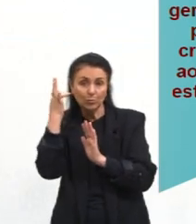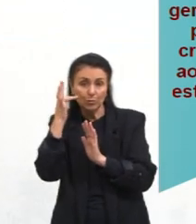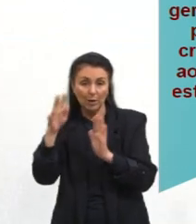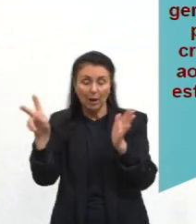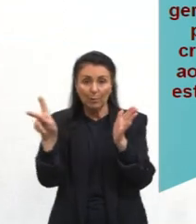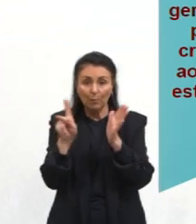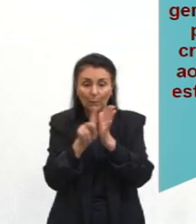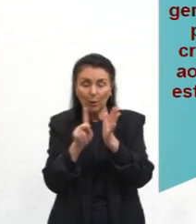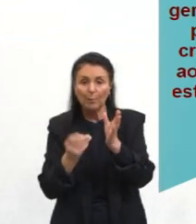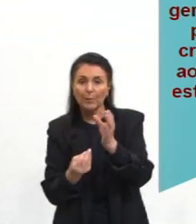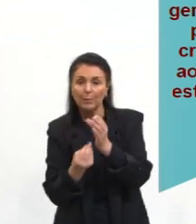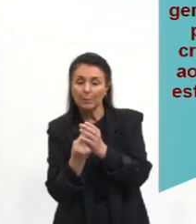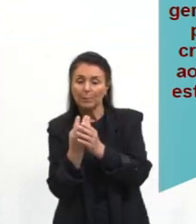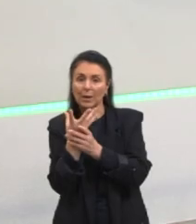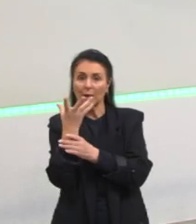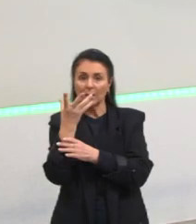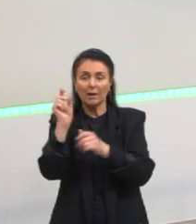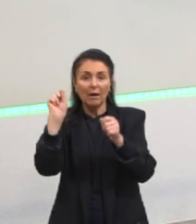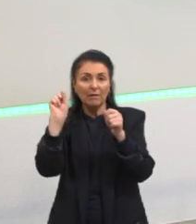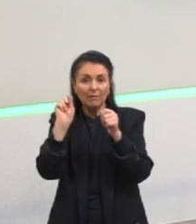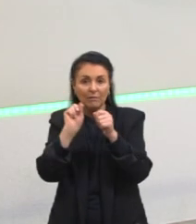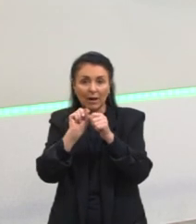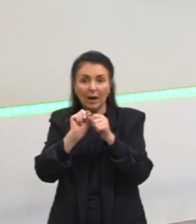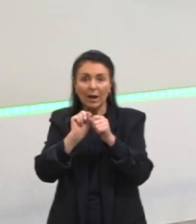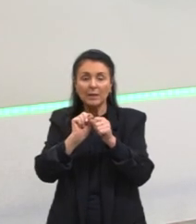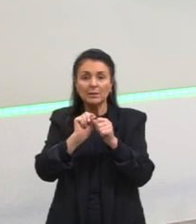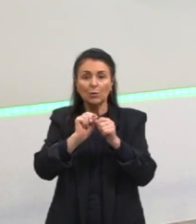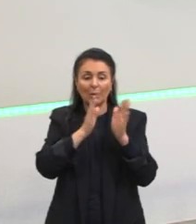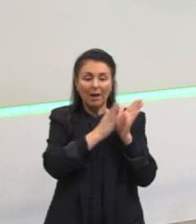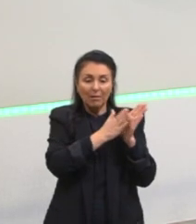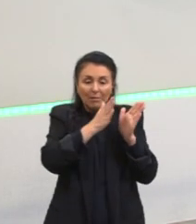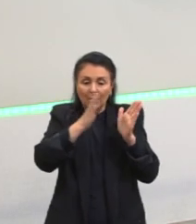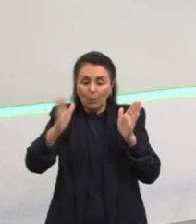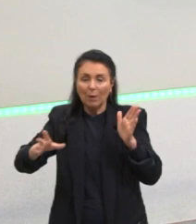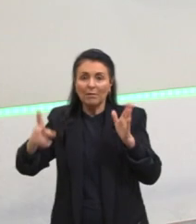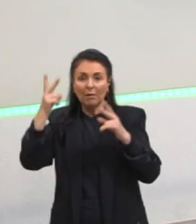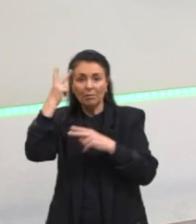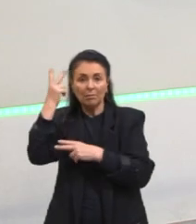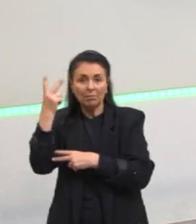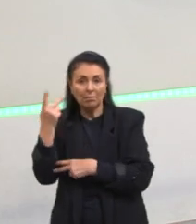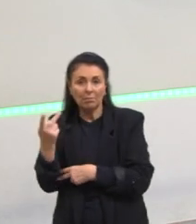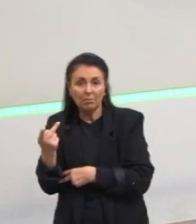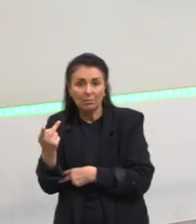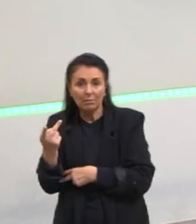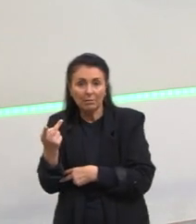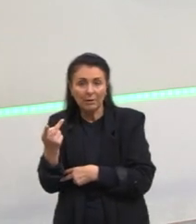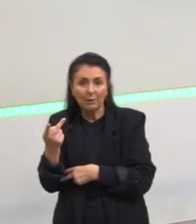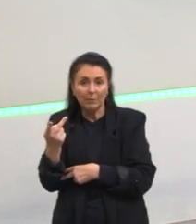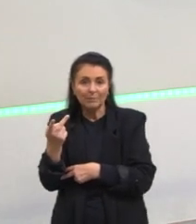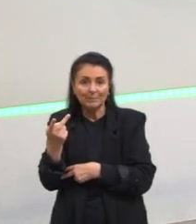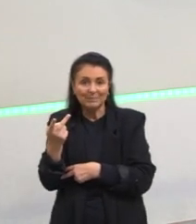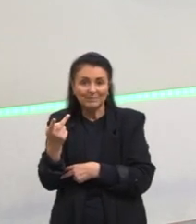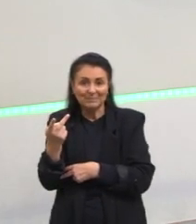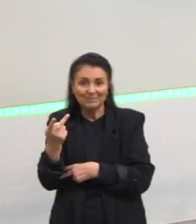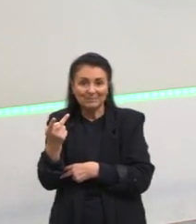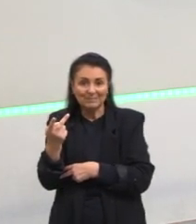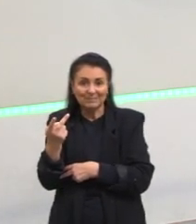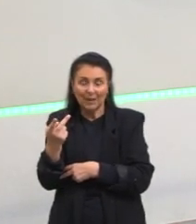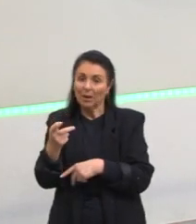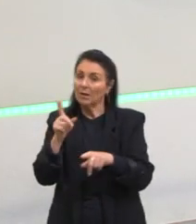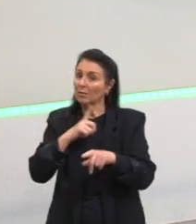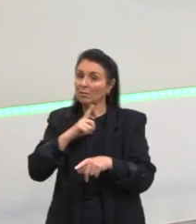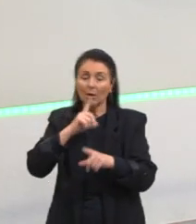vai cortar o fornecimento de substâncias para aqueles que ela perceber que não vai ter sucesso